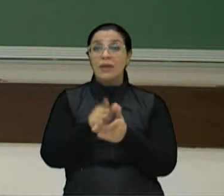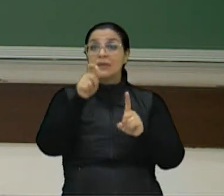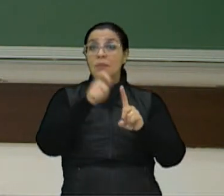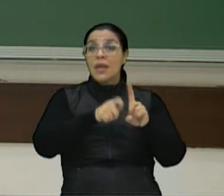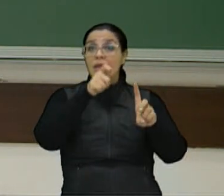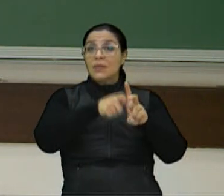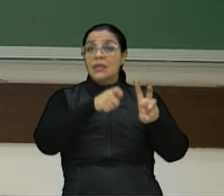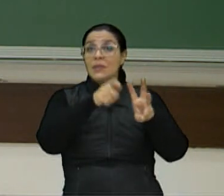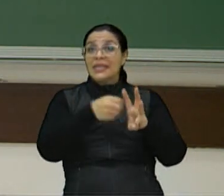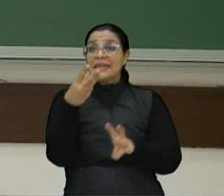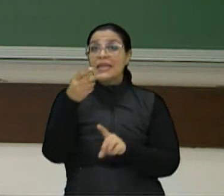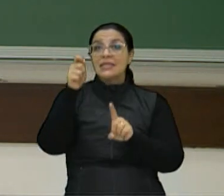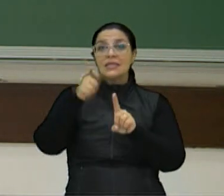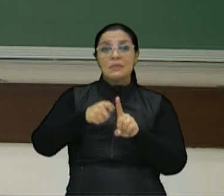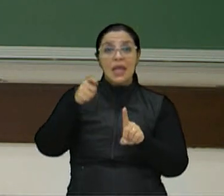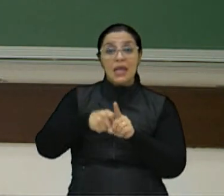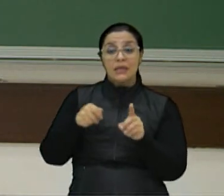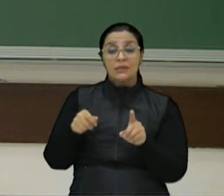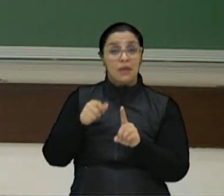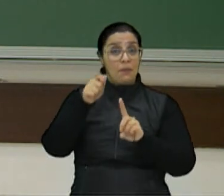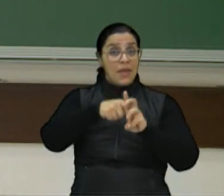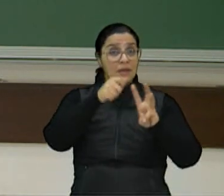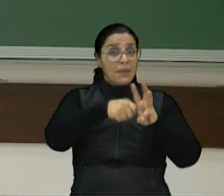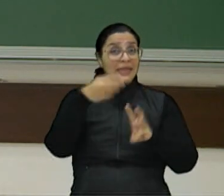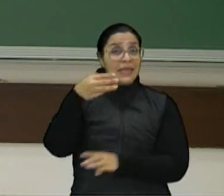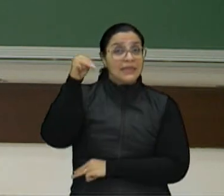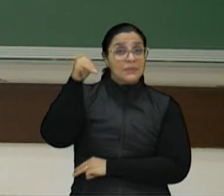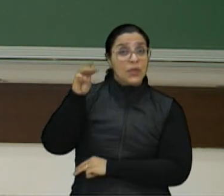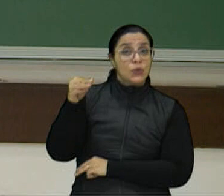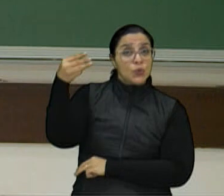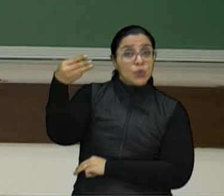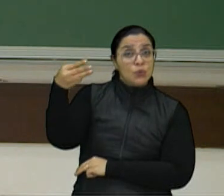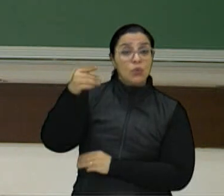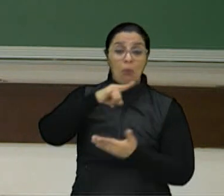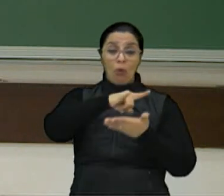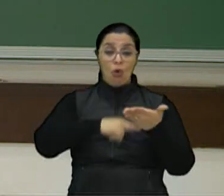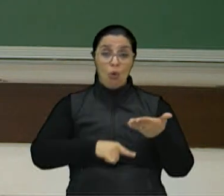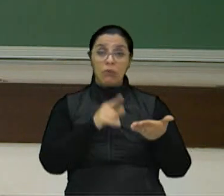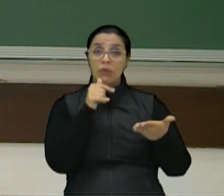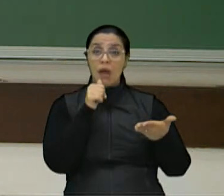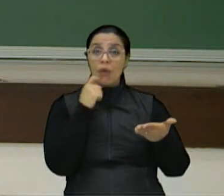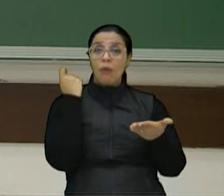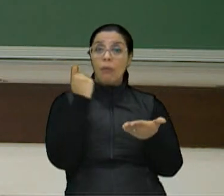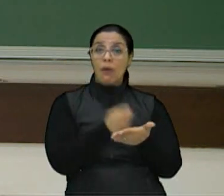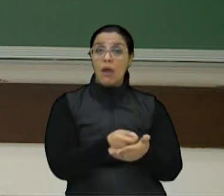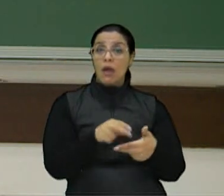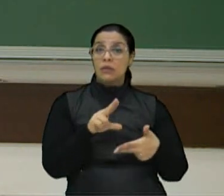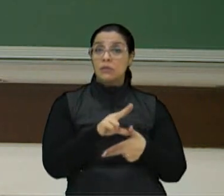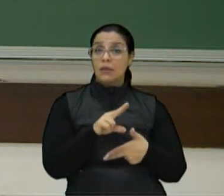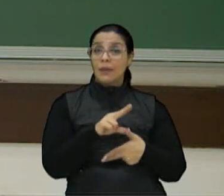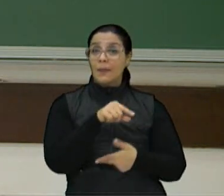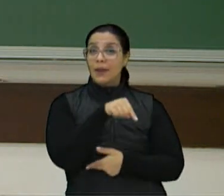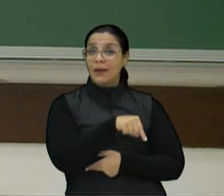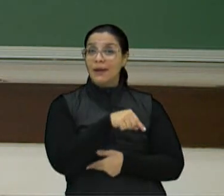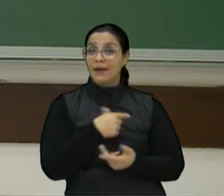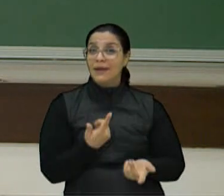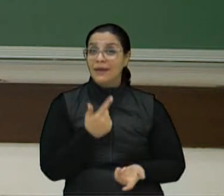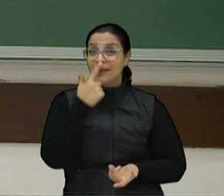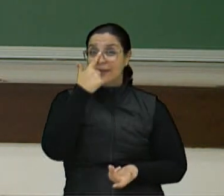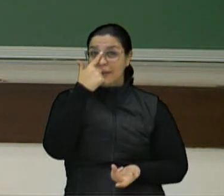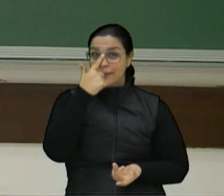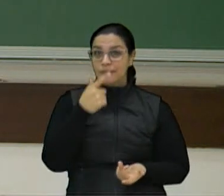mês 3 metros cúbicos de água que vinha da empresa de